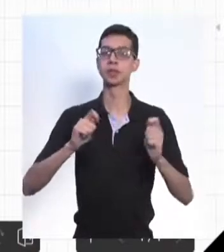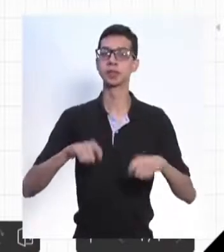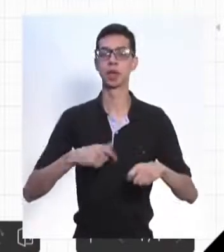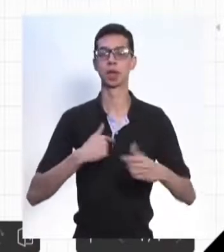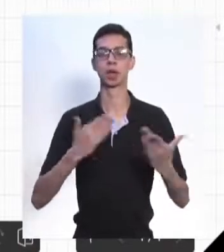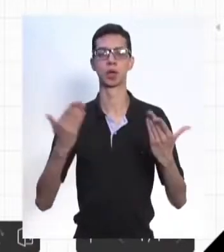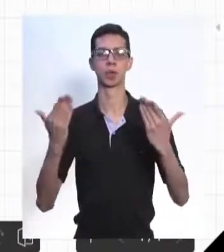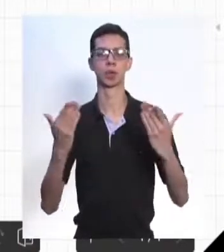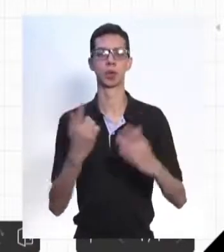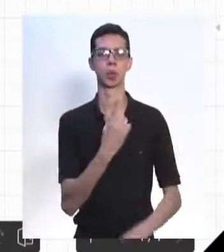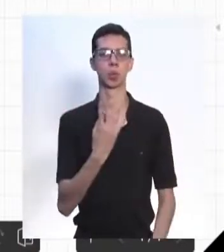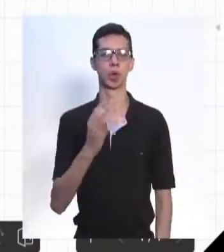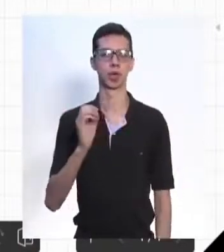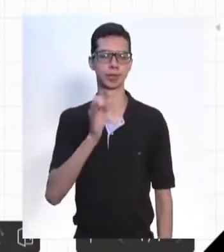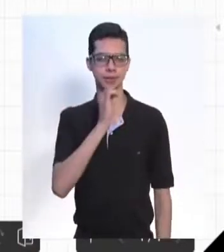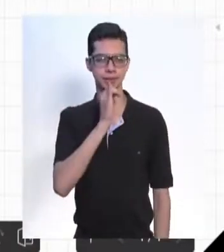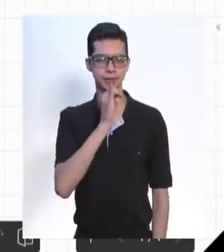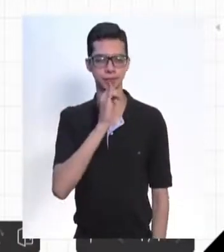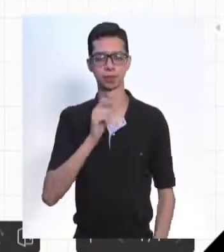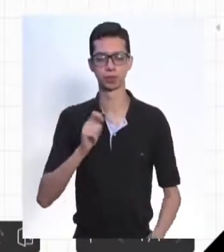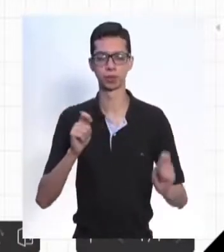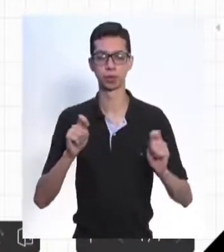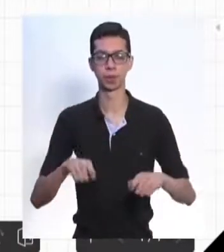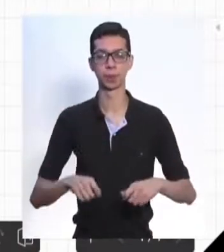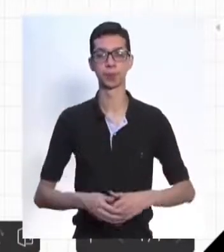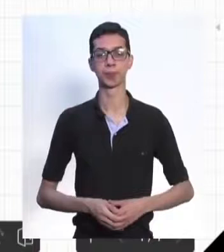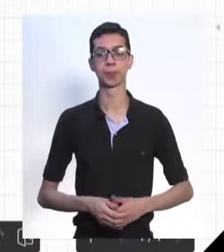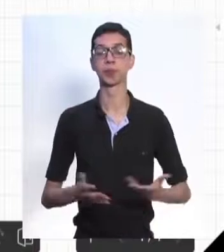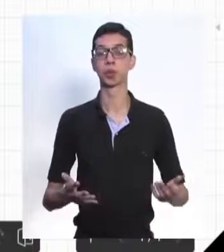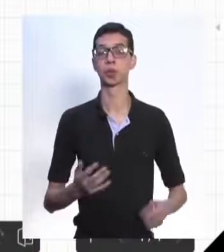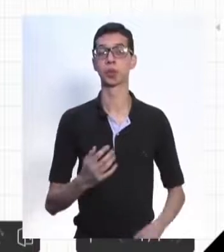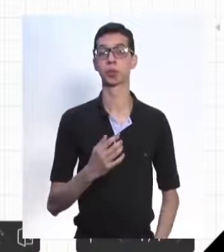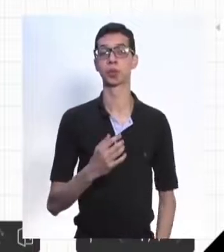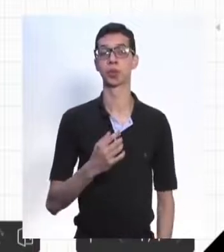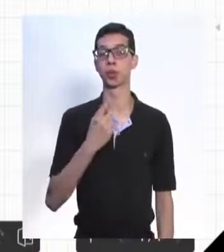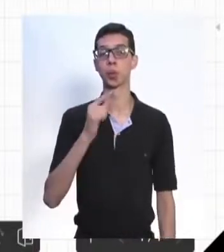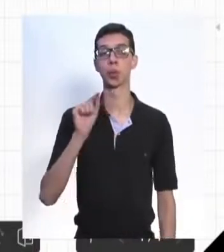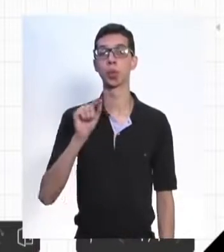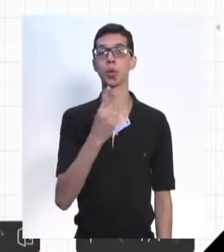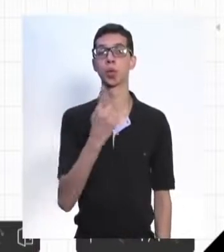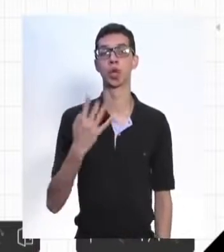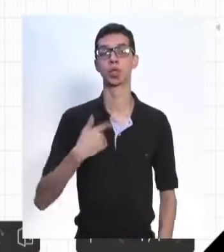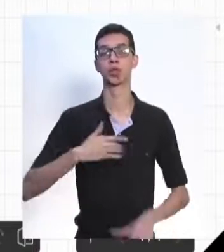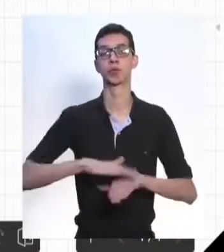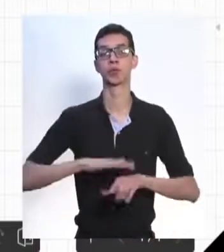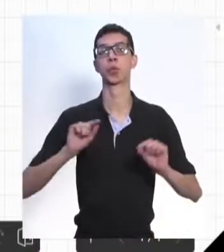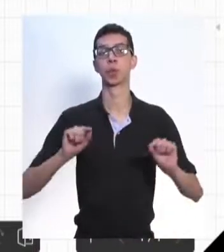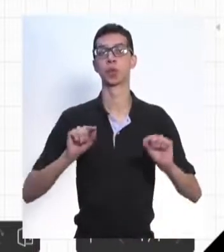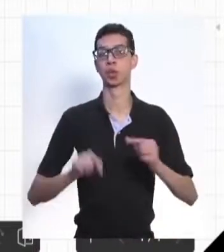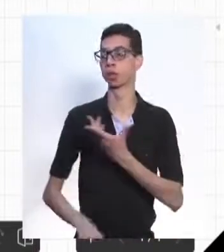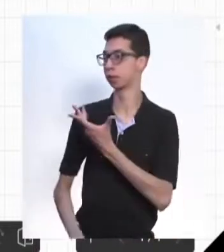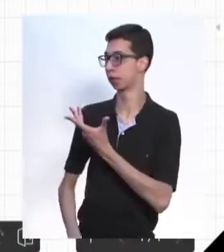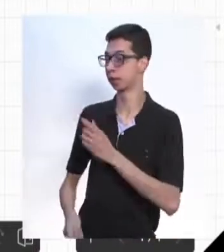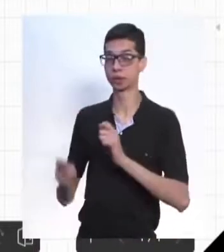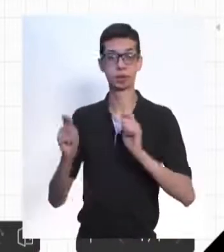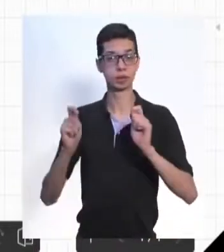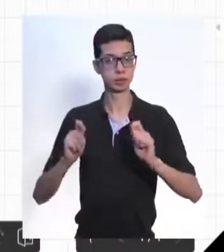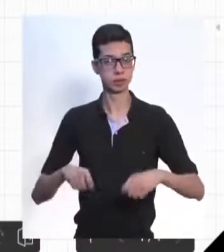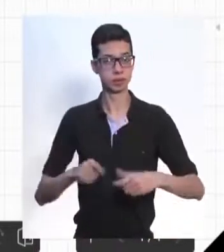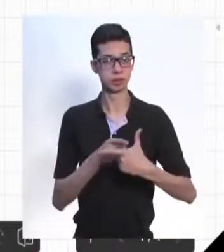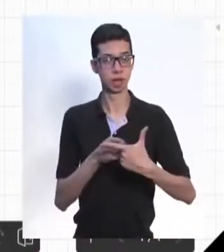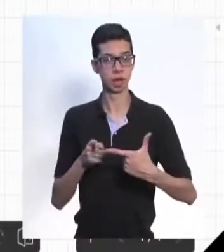né? Então, aqui é o 420. O que 14 aqui eu fiz? Eu posso dividir, né? Eu dividi